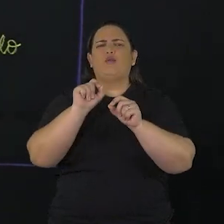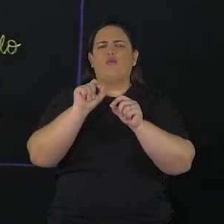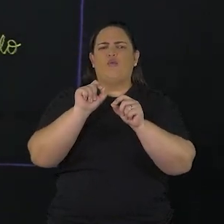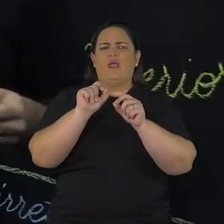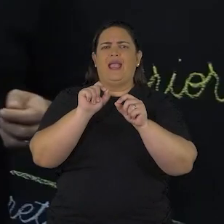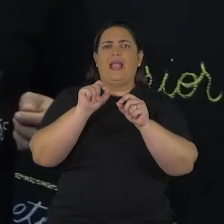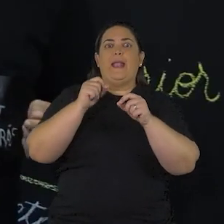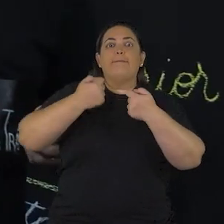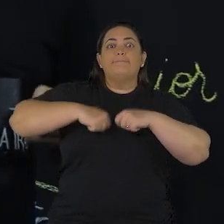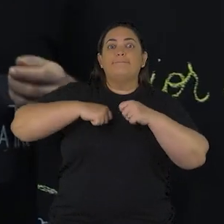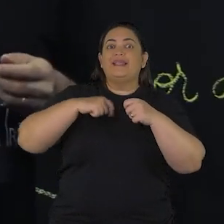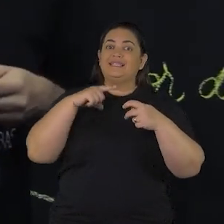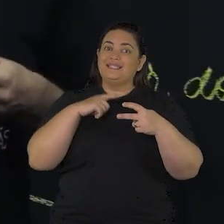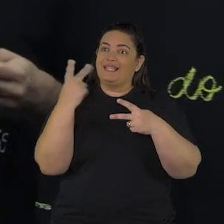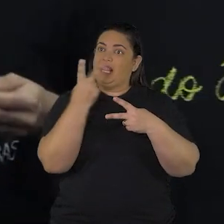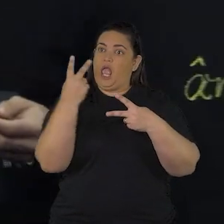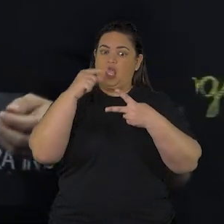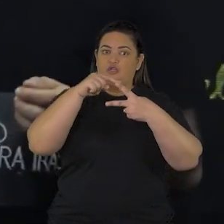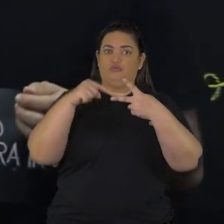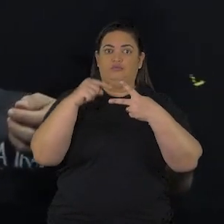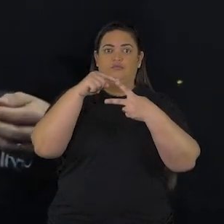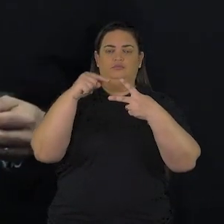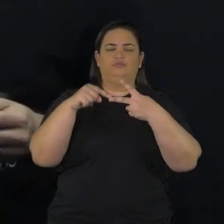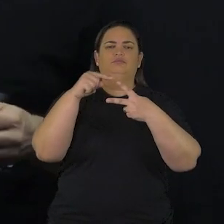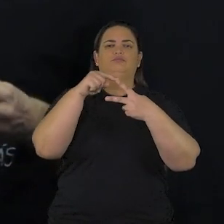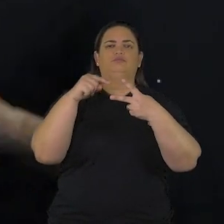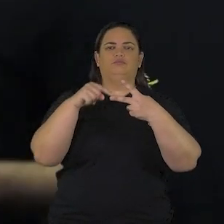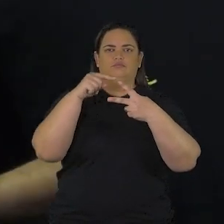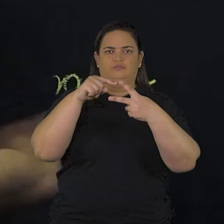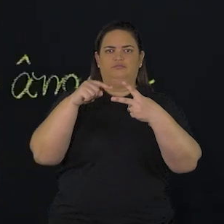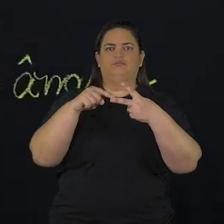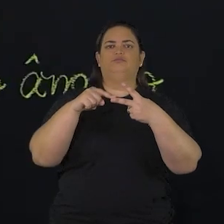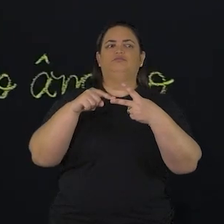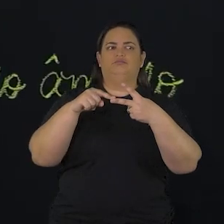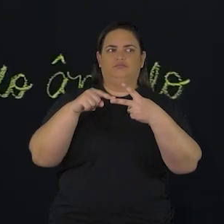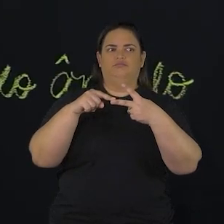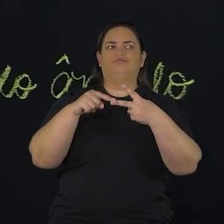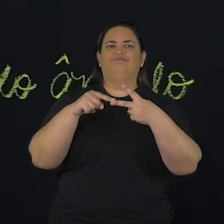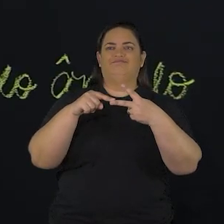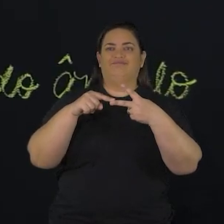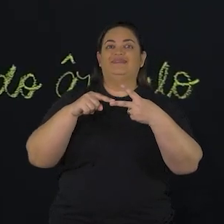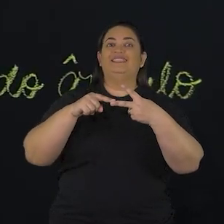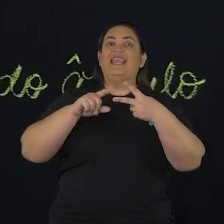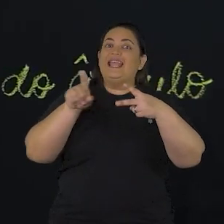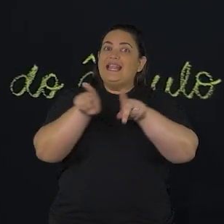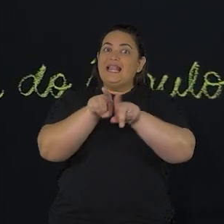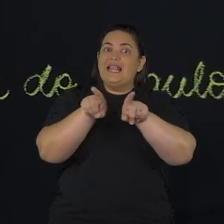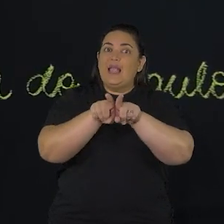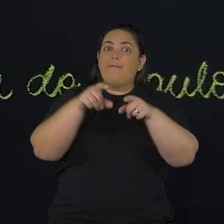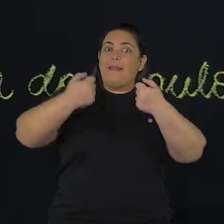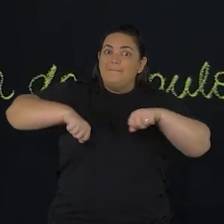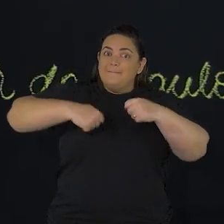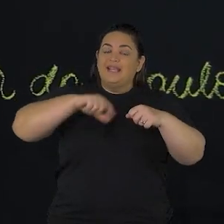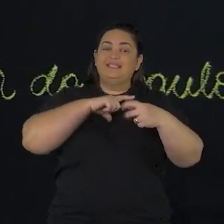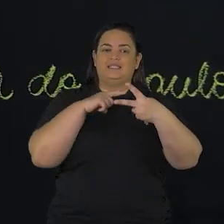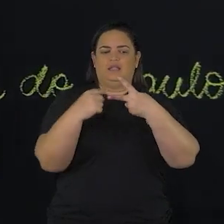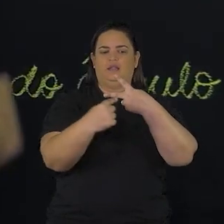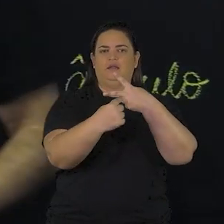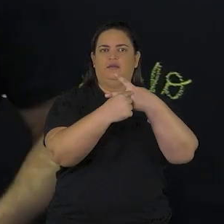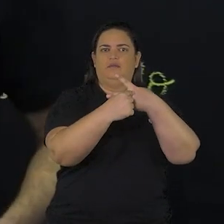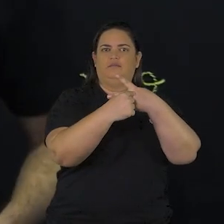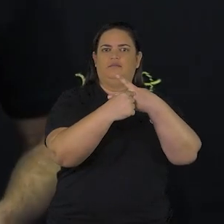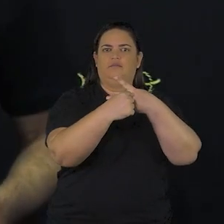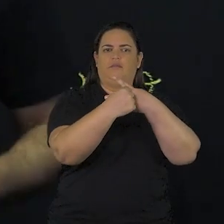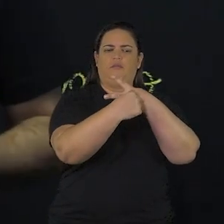depende dessas duas semirretas e automaticamente também ele depende do vértice, que nesse caso aqui, o vértice é